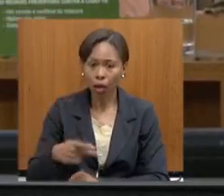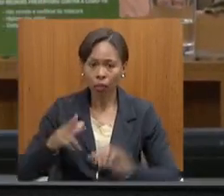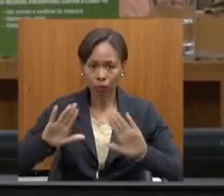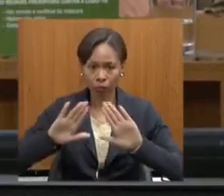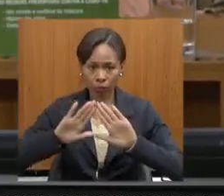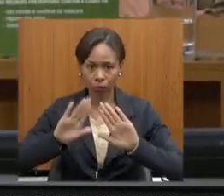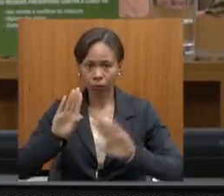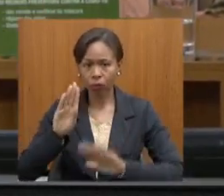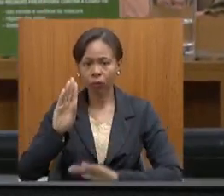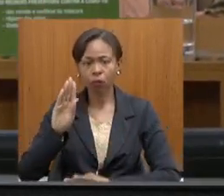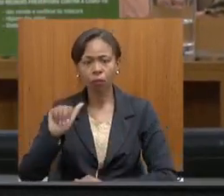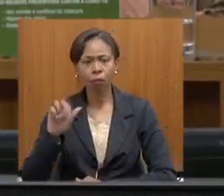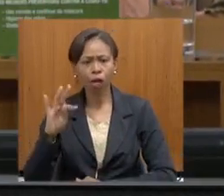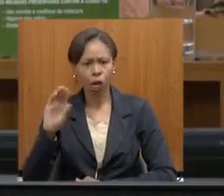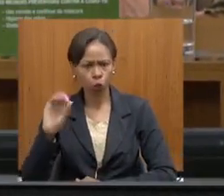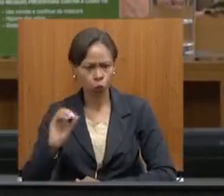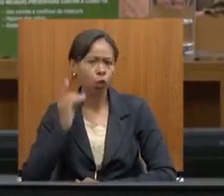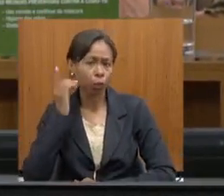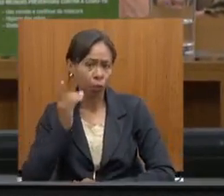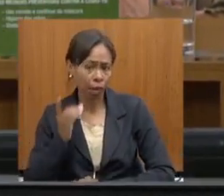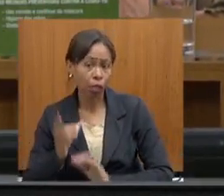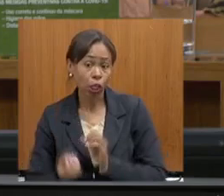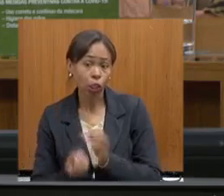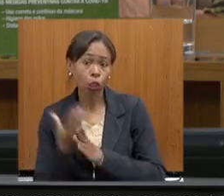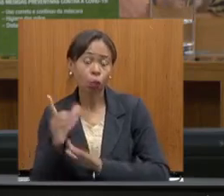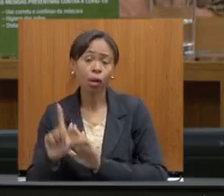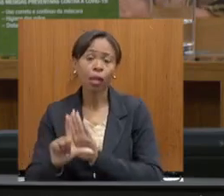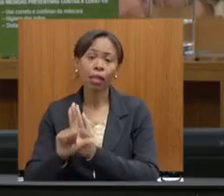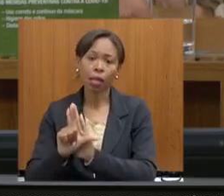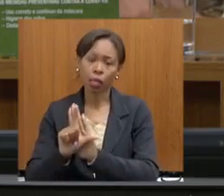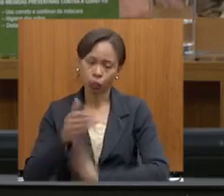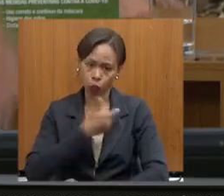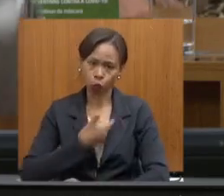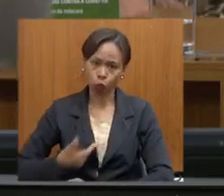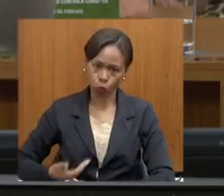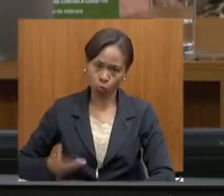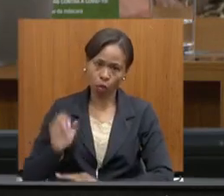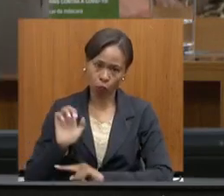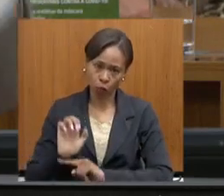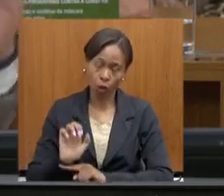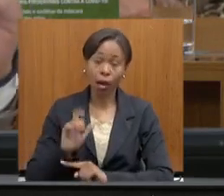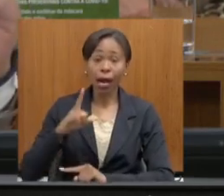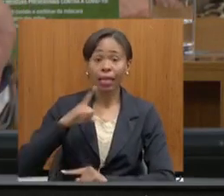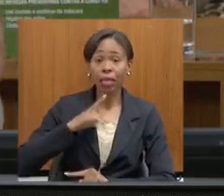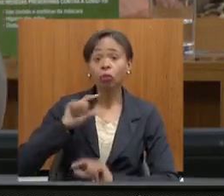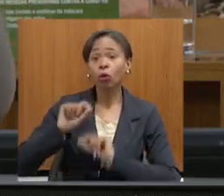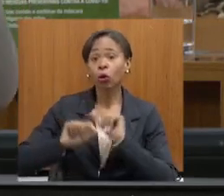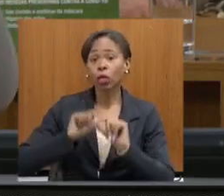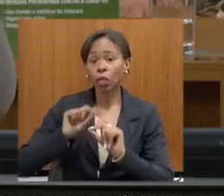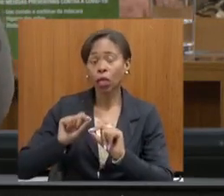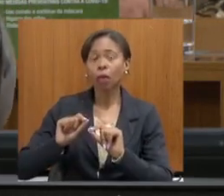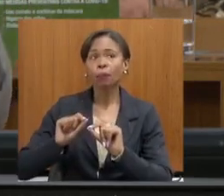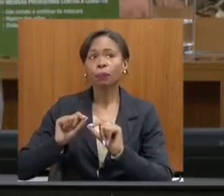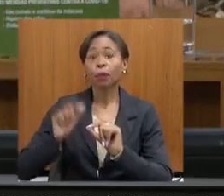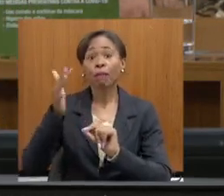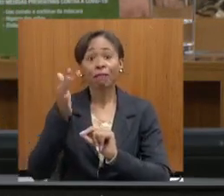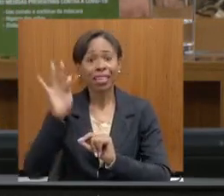fez uma lei estadual também e nós tivemos aí União estado